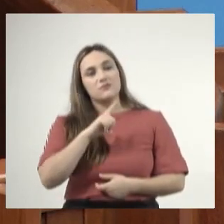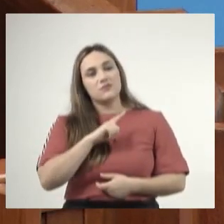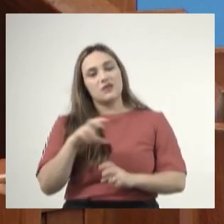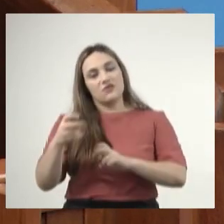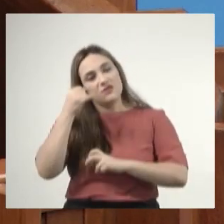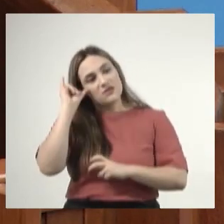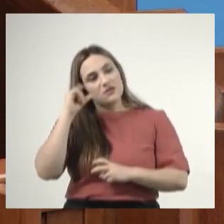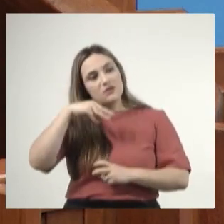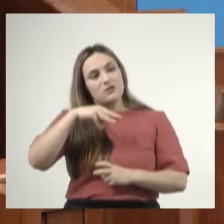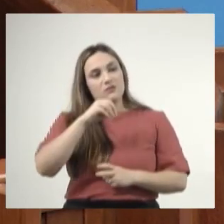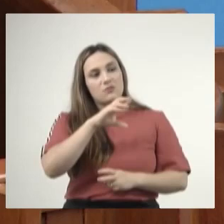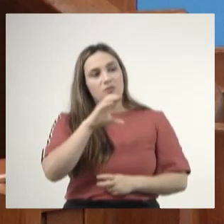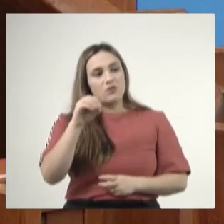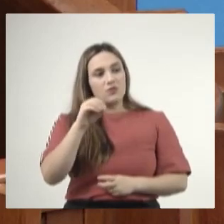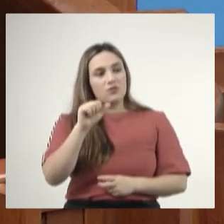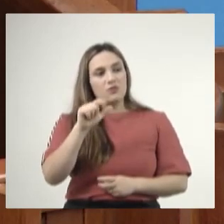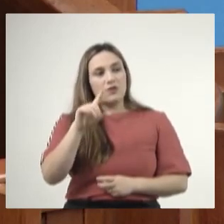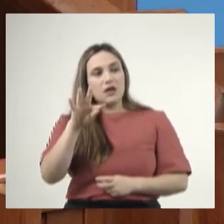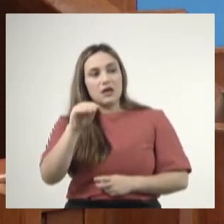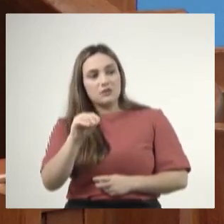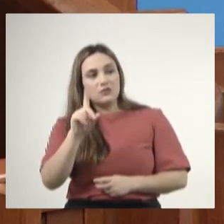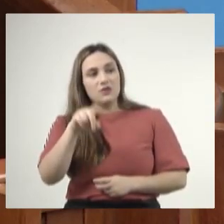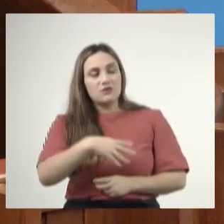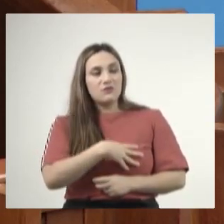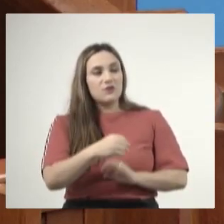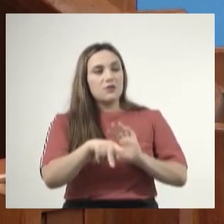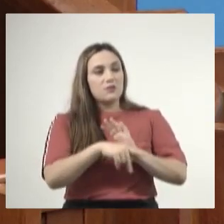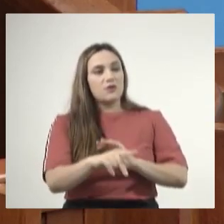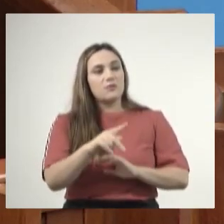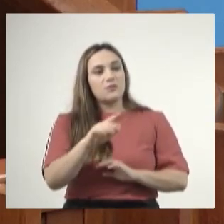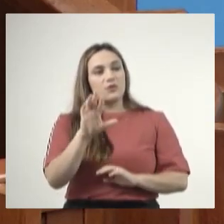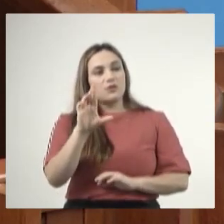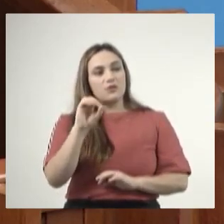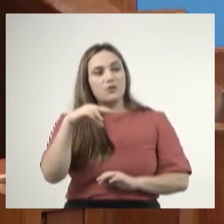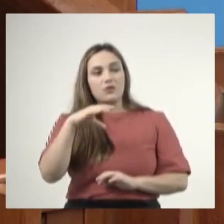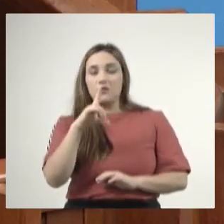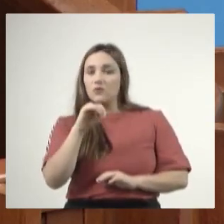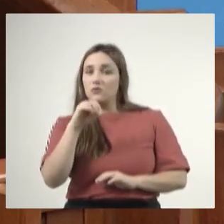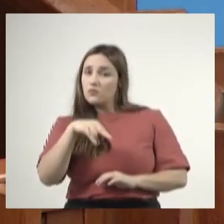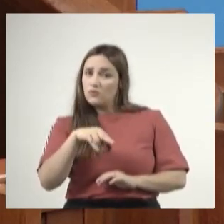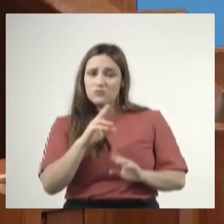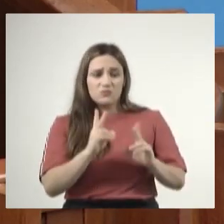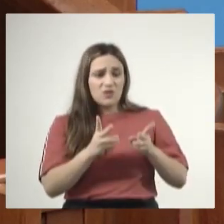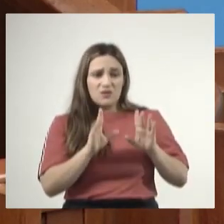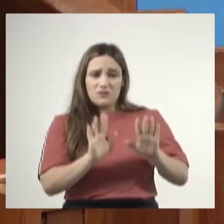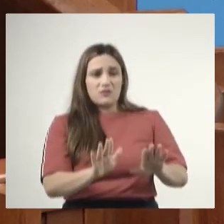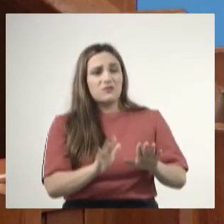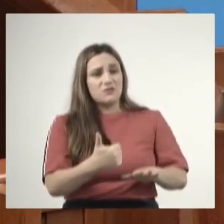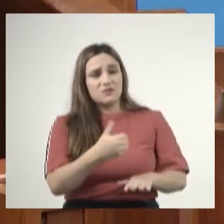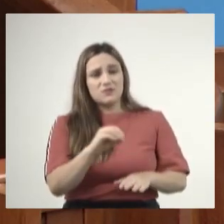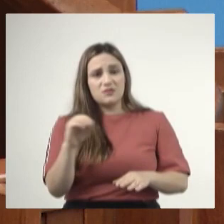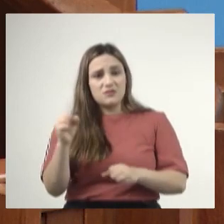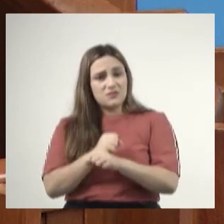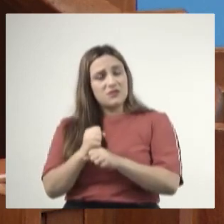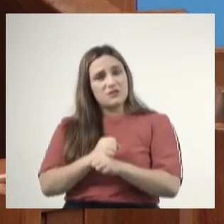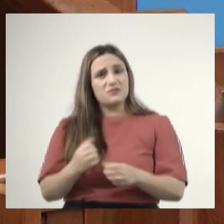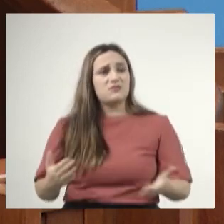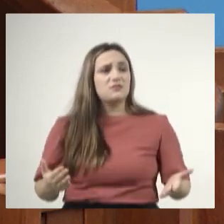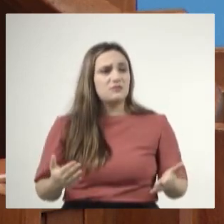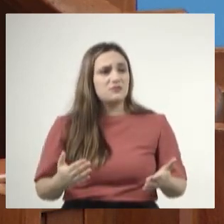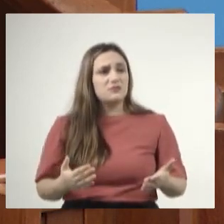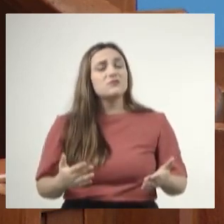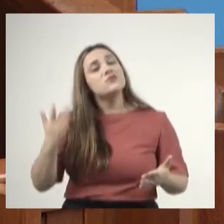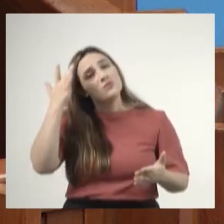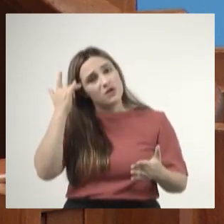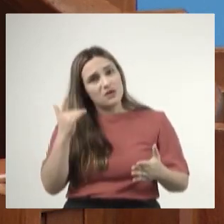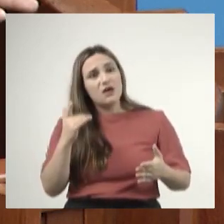Alto, que foi do filhote Rondon, que está aí os herdeiros há mais de 100 anos, que essa fazenda foi do filhote Rondon, amanheceu